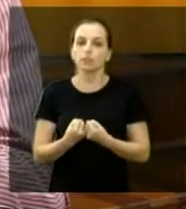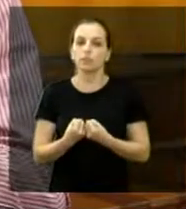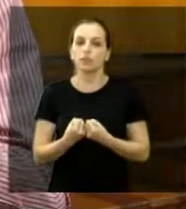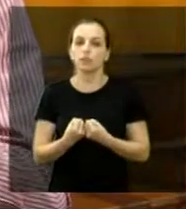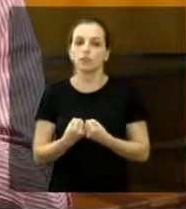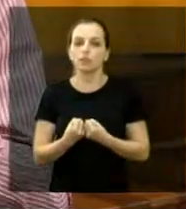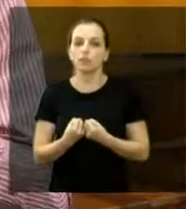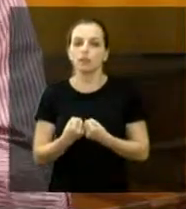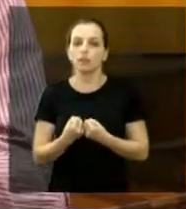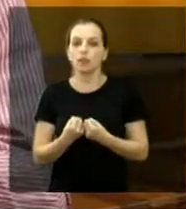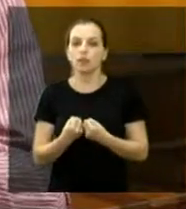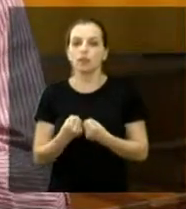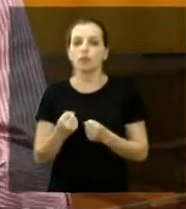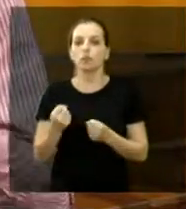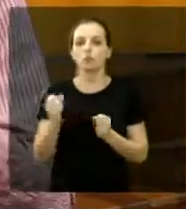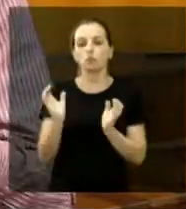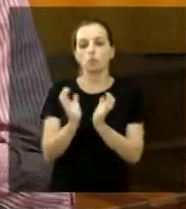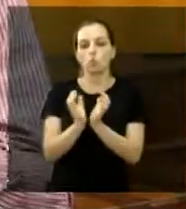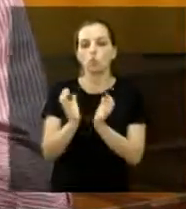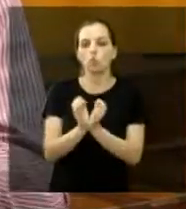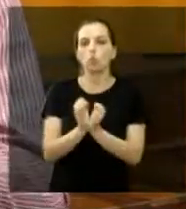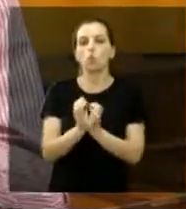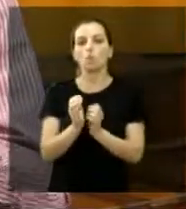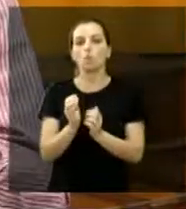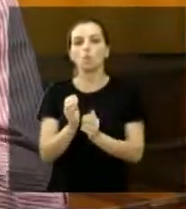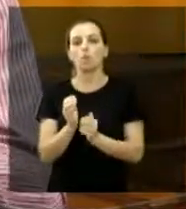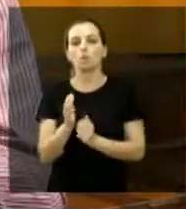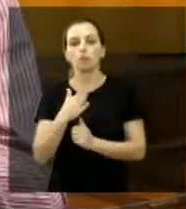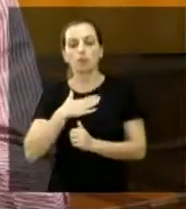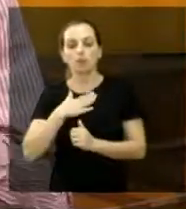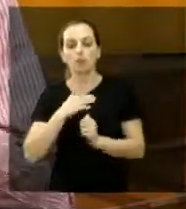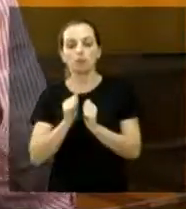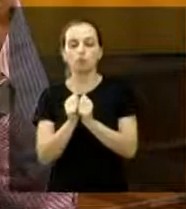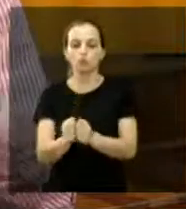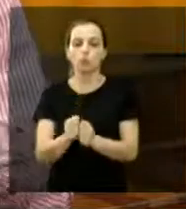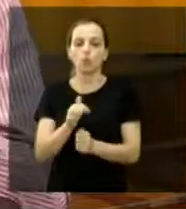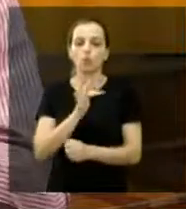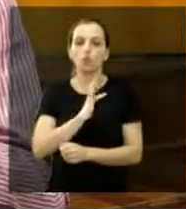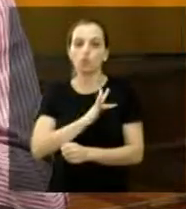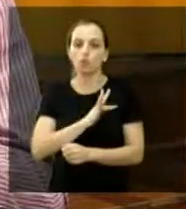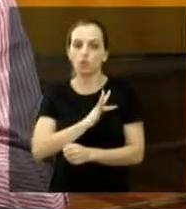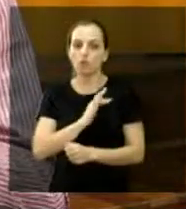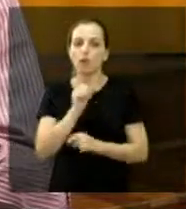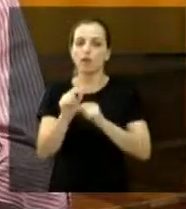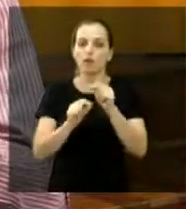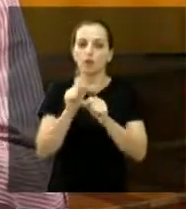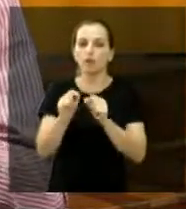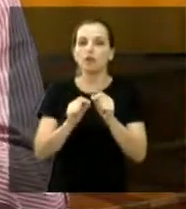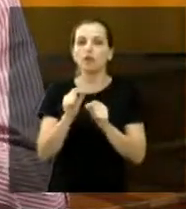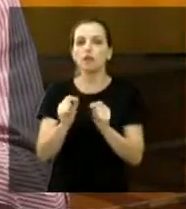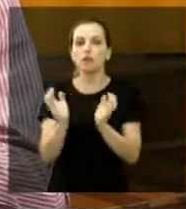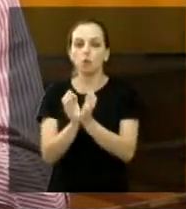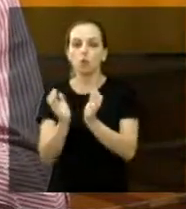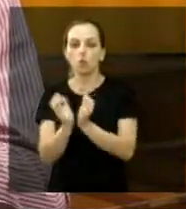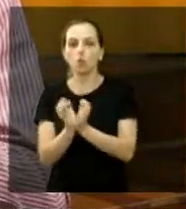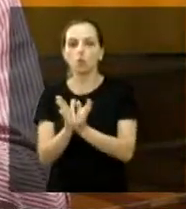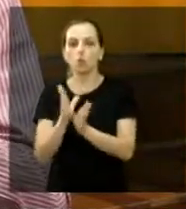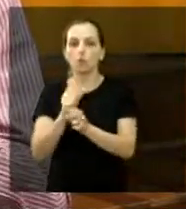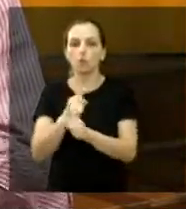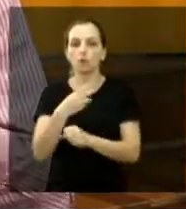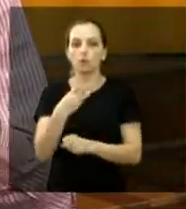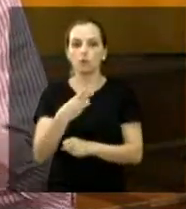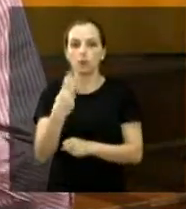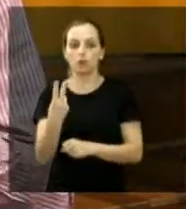entre os campeões da bola, o mesmo Zé Roberto Fernandes, com a Ferroviária, esse elo que a equipe está completando 32 anos,